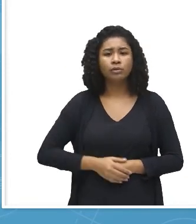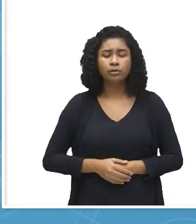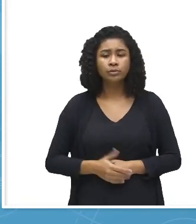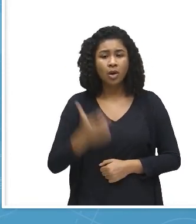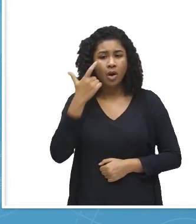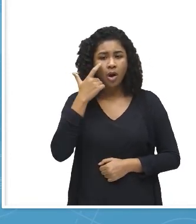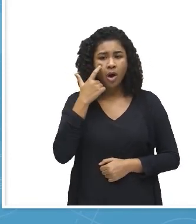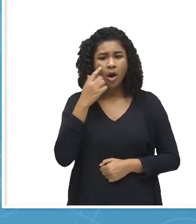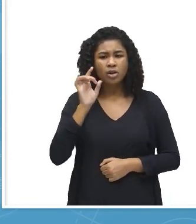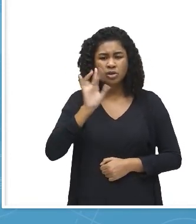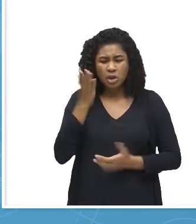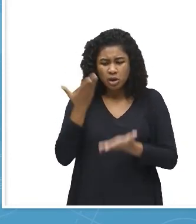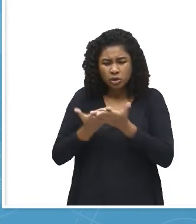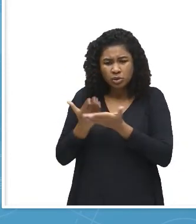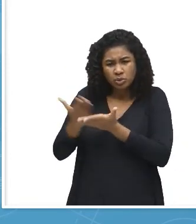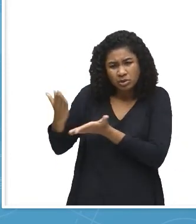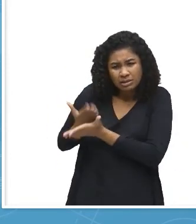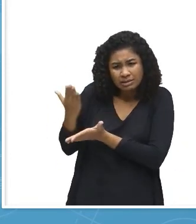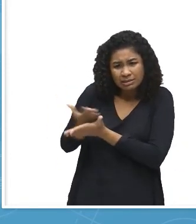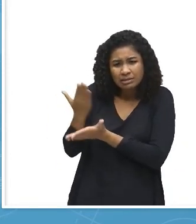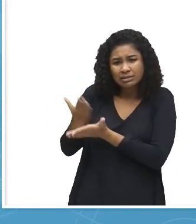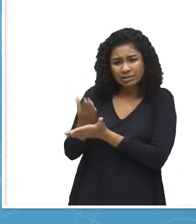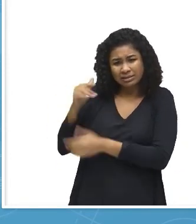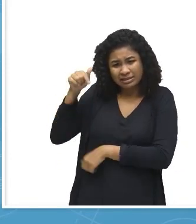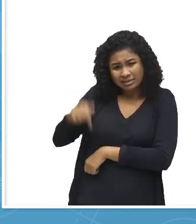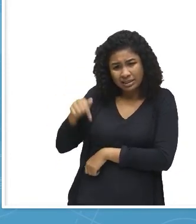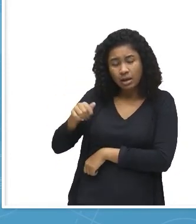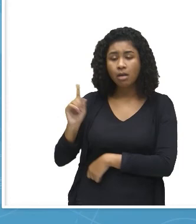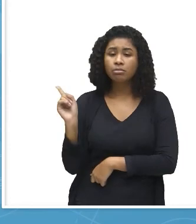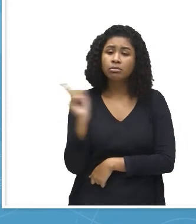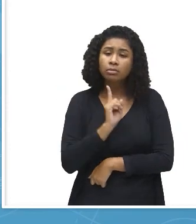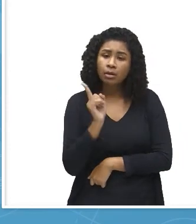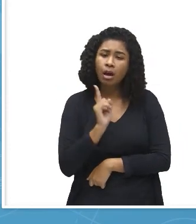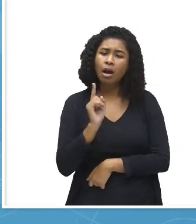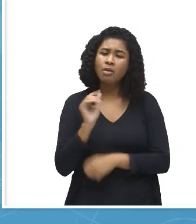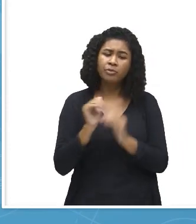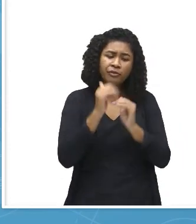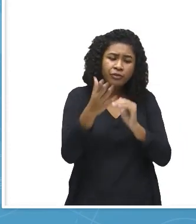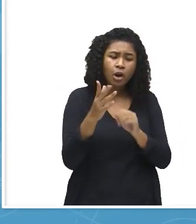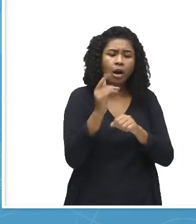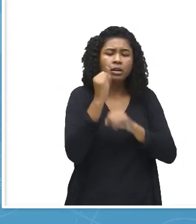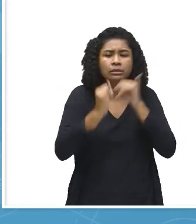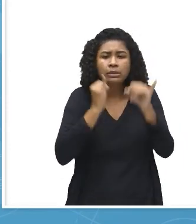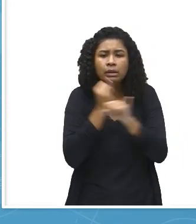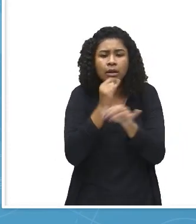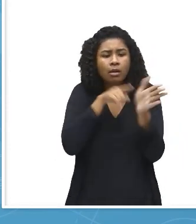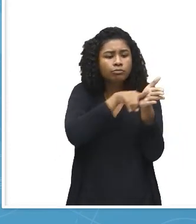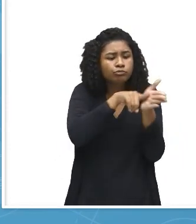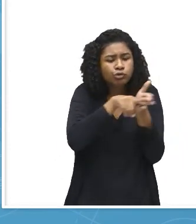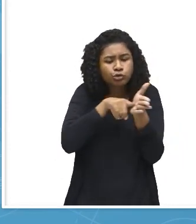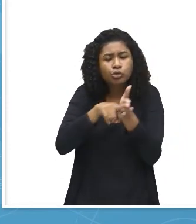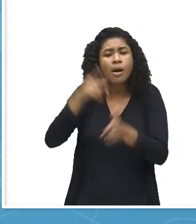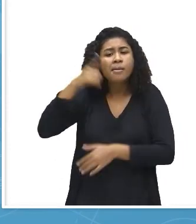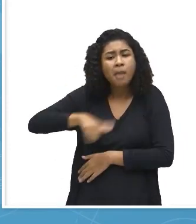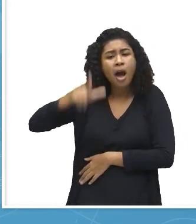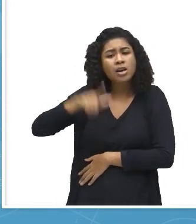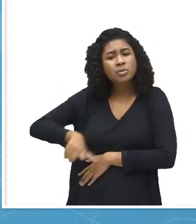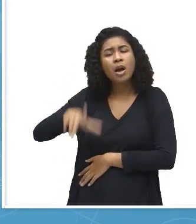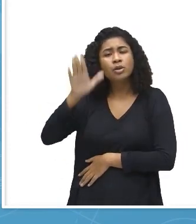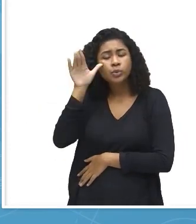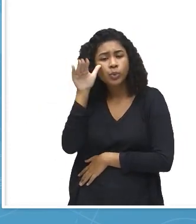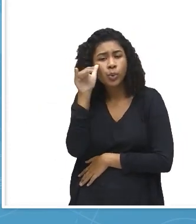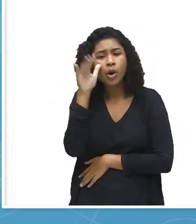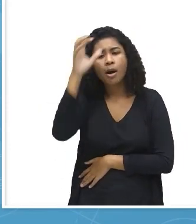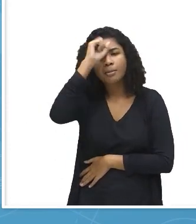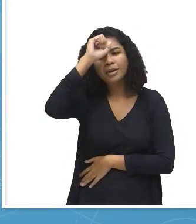às aulas em casa, do projeto Aula em Casa, pesquisem mais sobre o conteúdo, tenham essa vontade de aprender um pouco mais